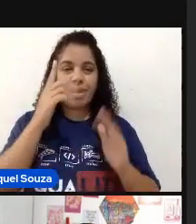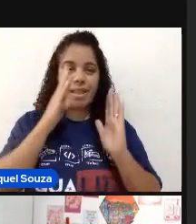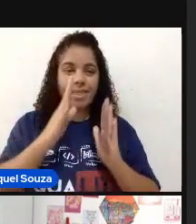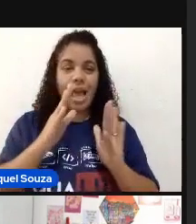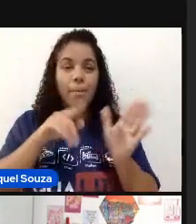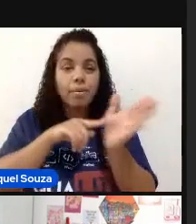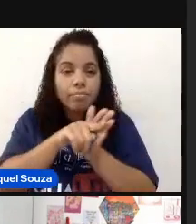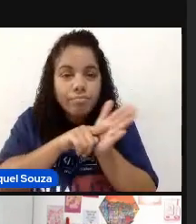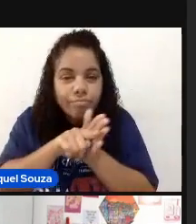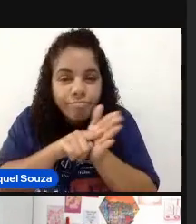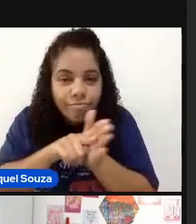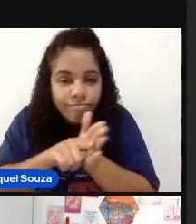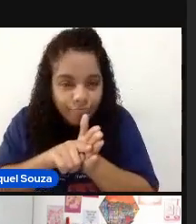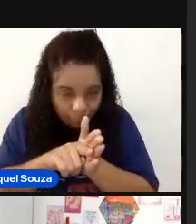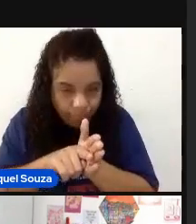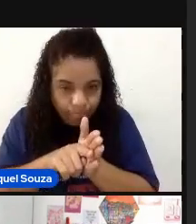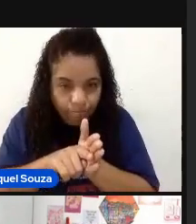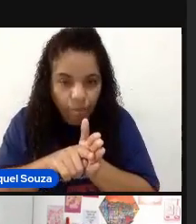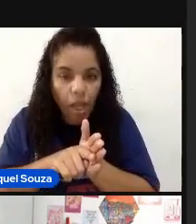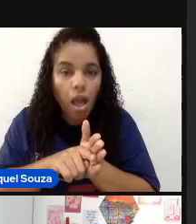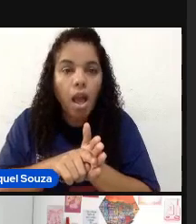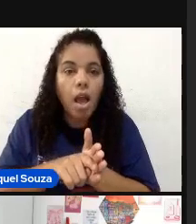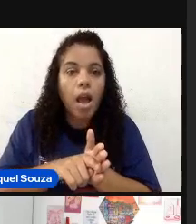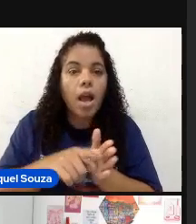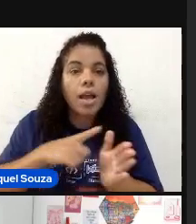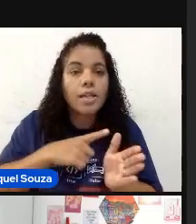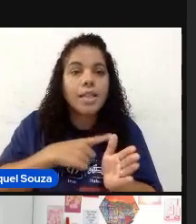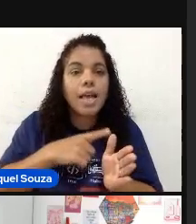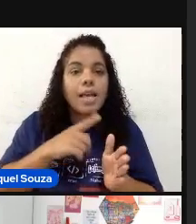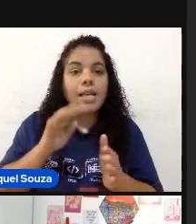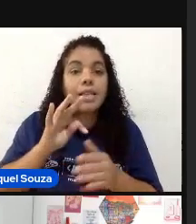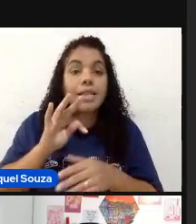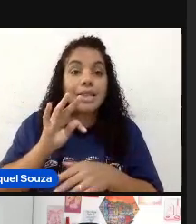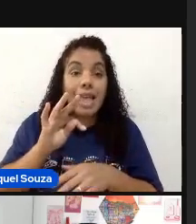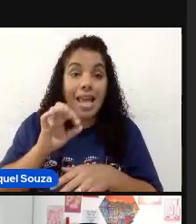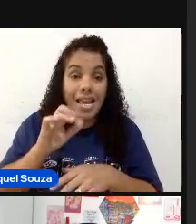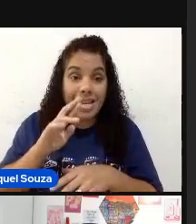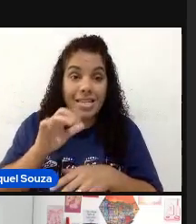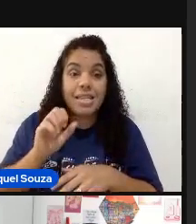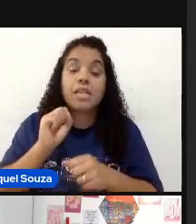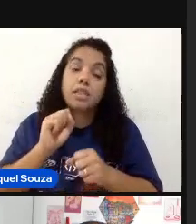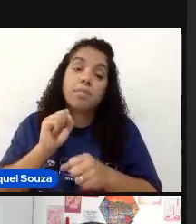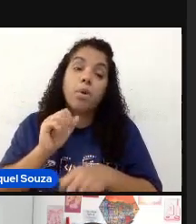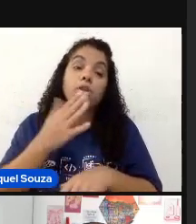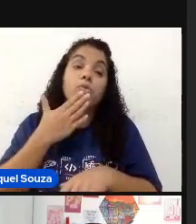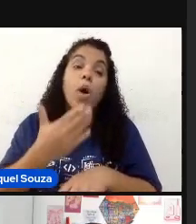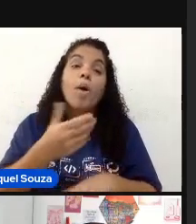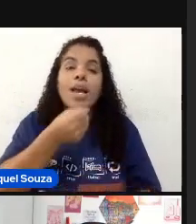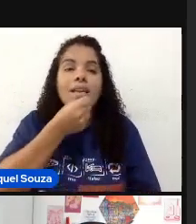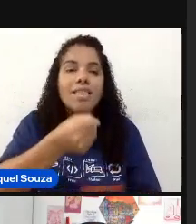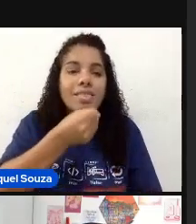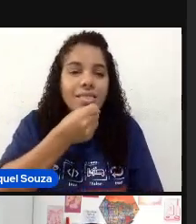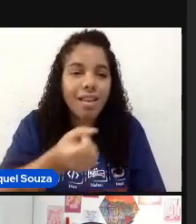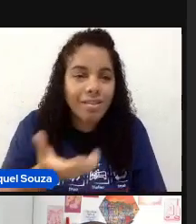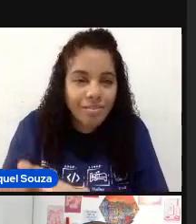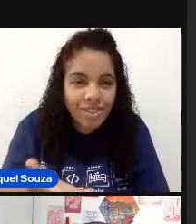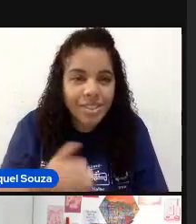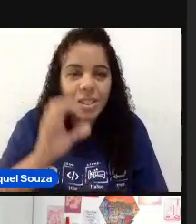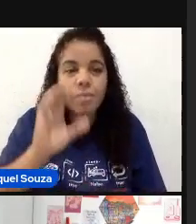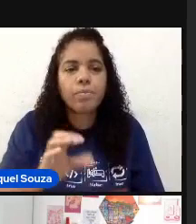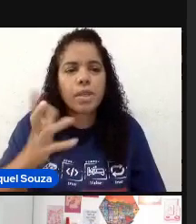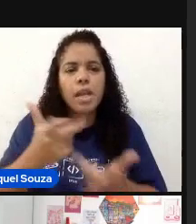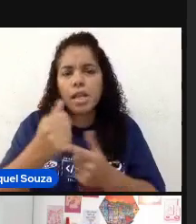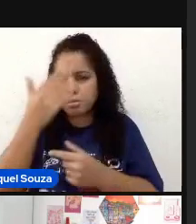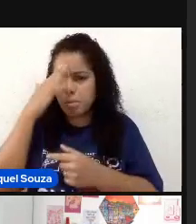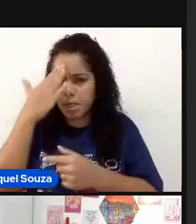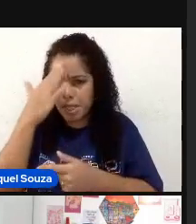investigar. E aí, nós temos aqui as técnicas que pode ser a entrevista, ou seja, com esse cliente para entender como é